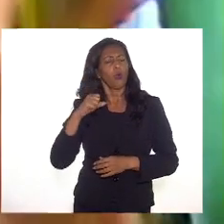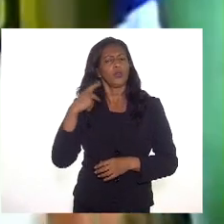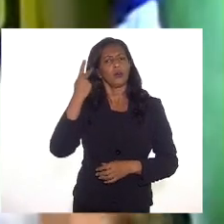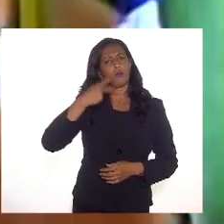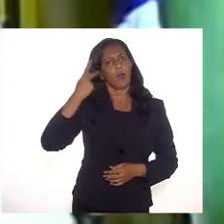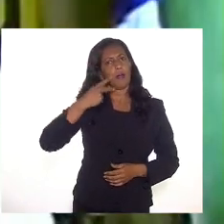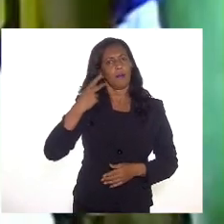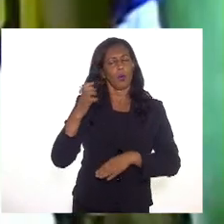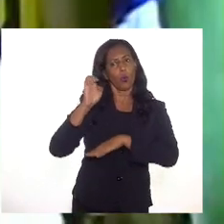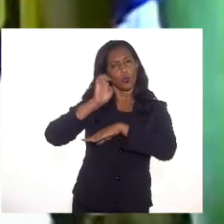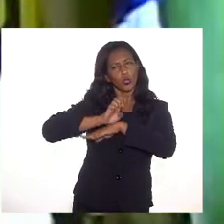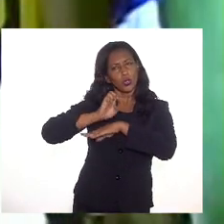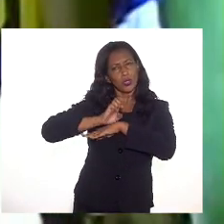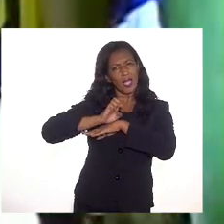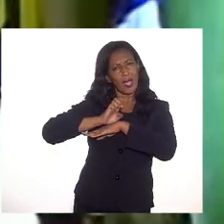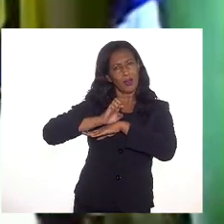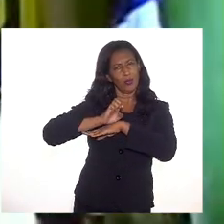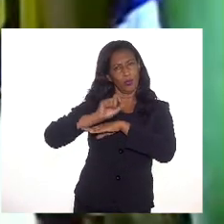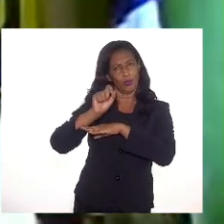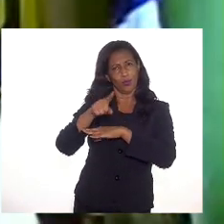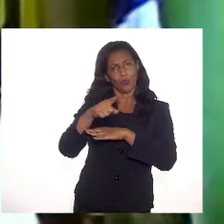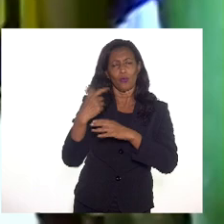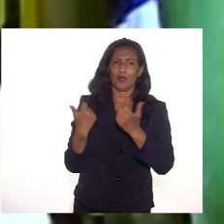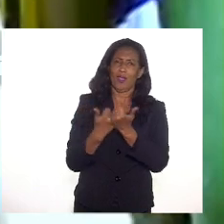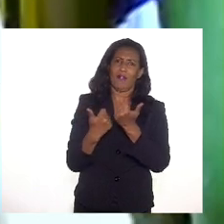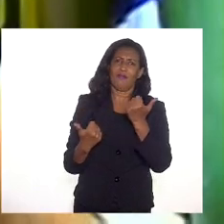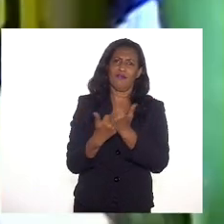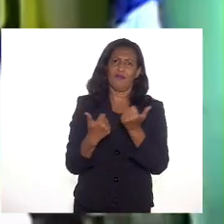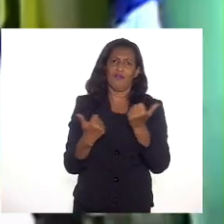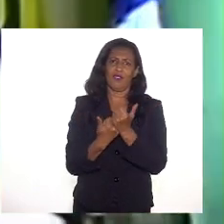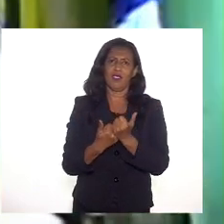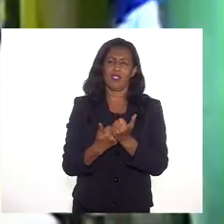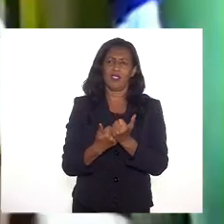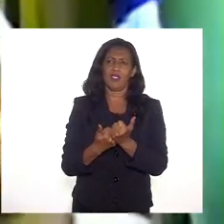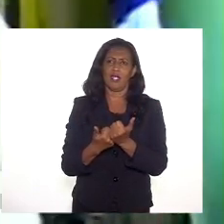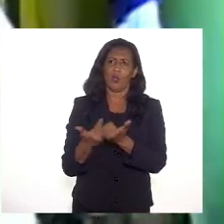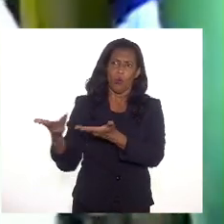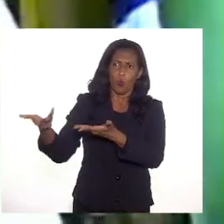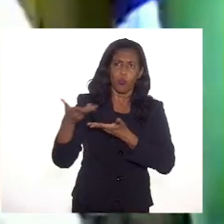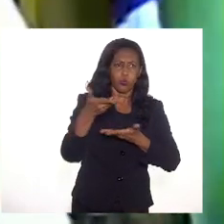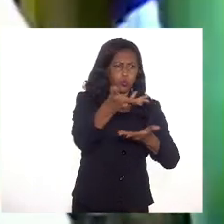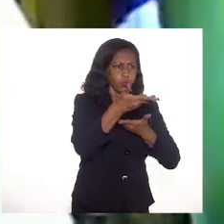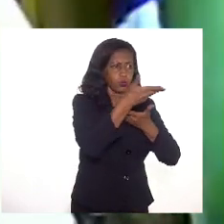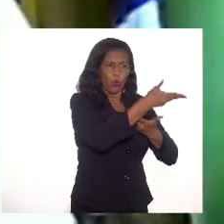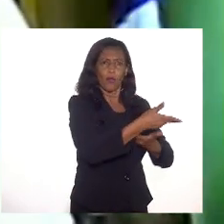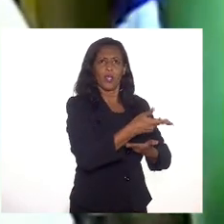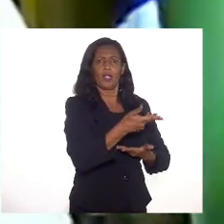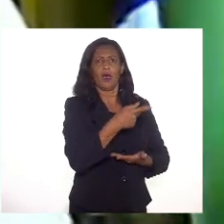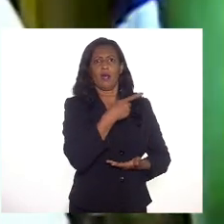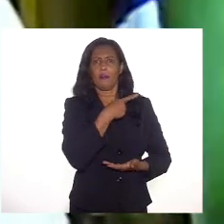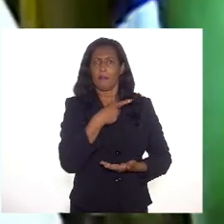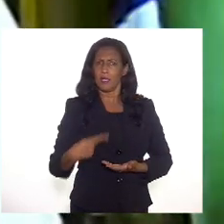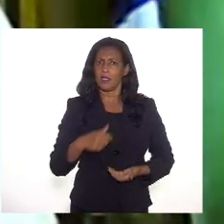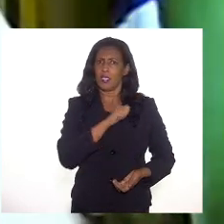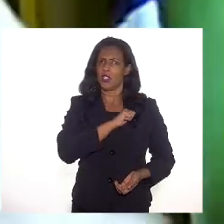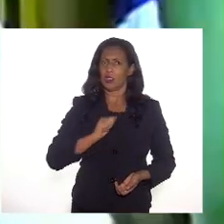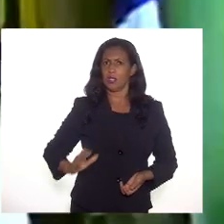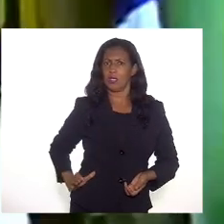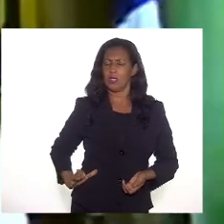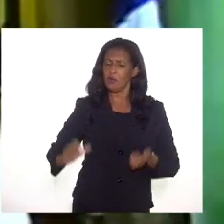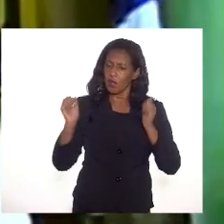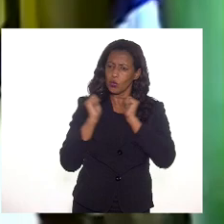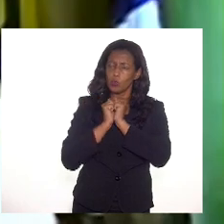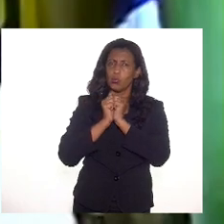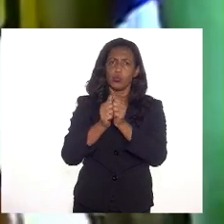como estava ouvindo quando era vice. Chame os trabalhos à ordem, chame o presidente André Sirian, conduza com todo o